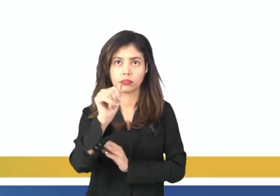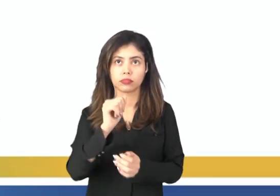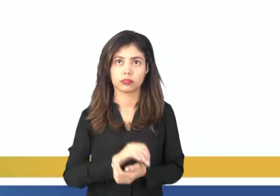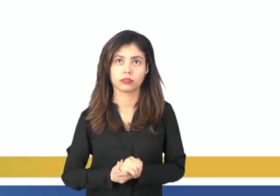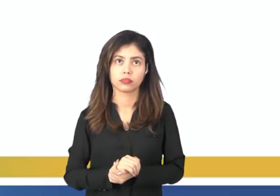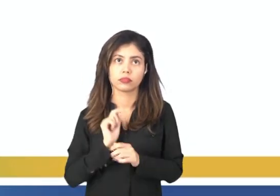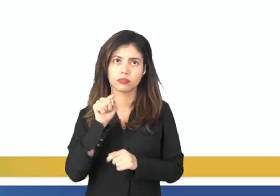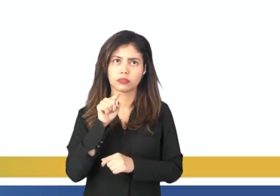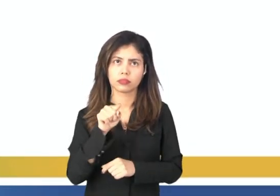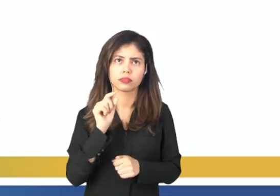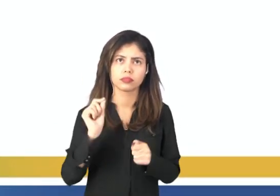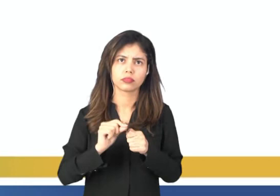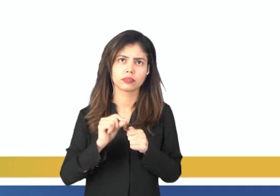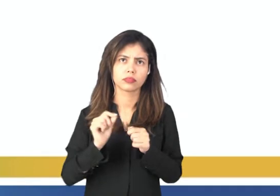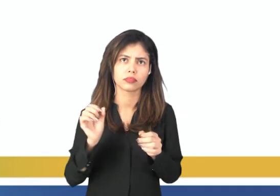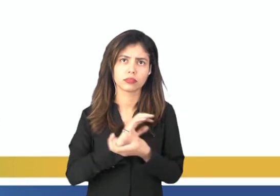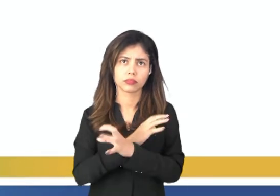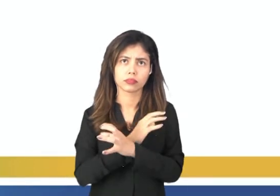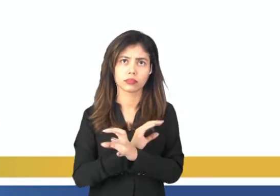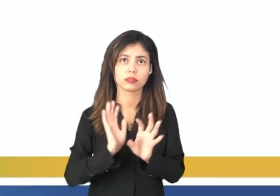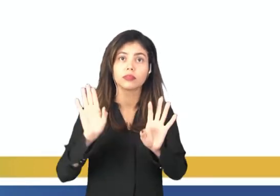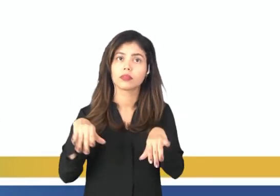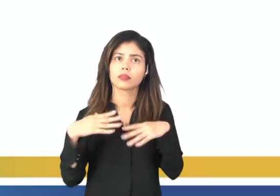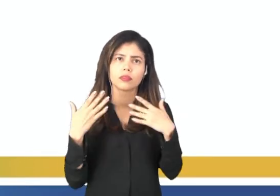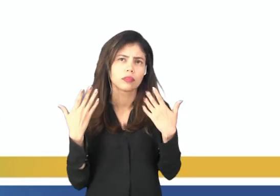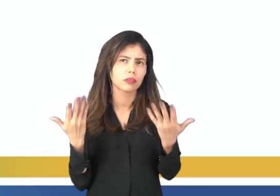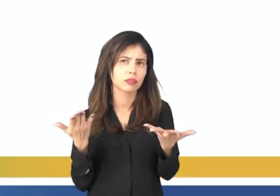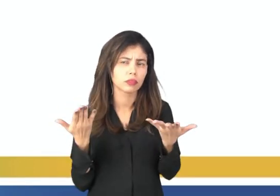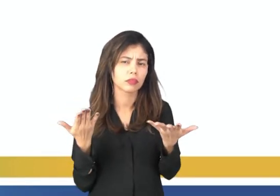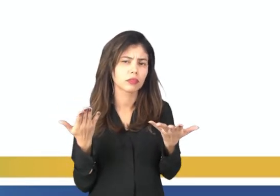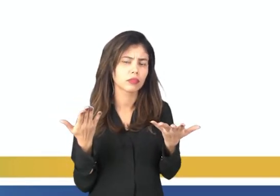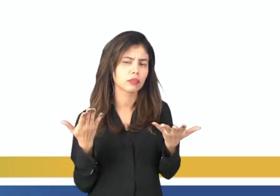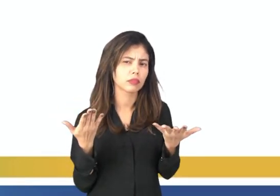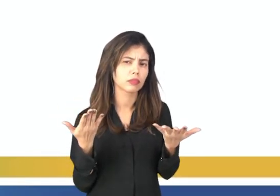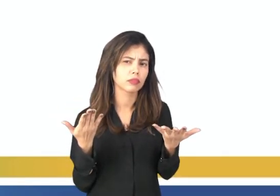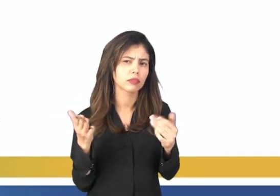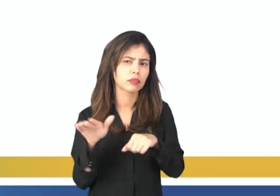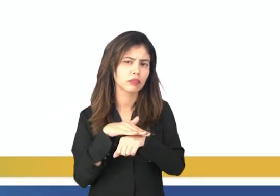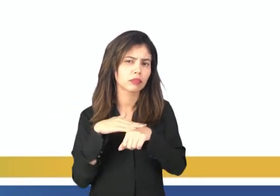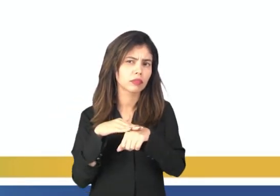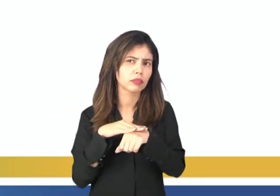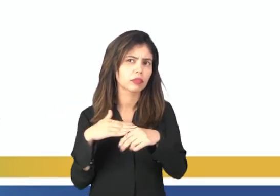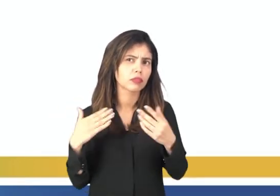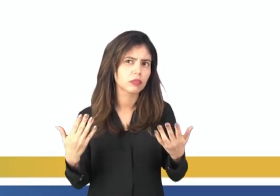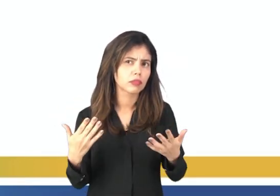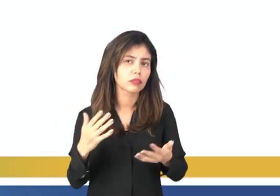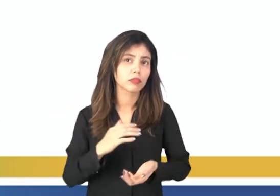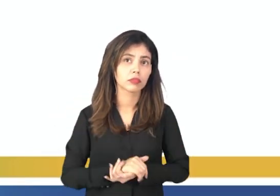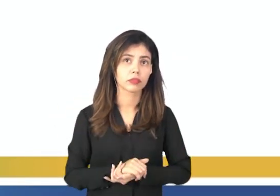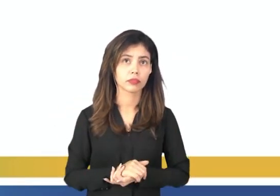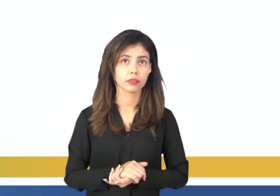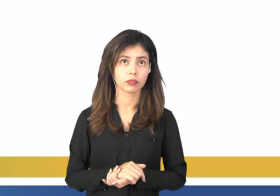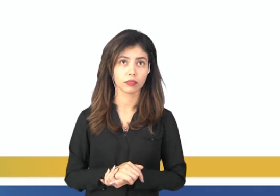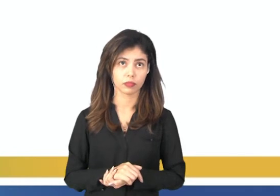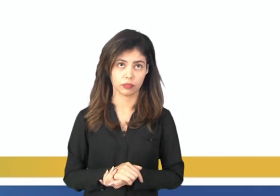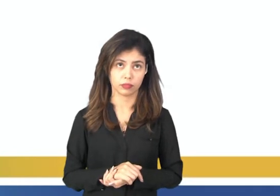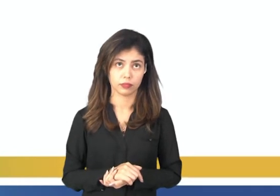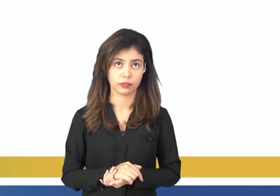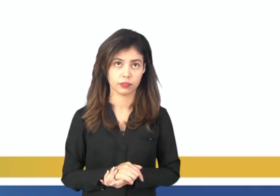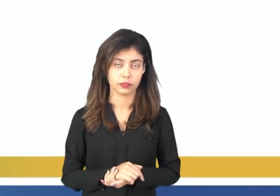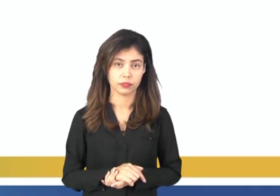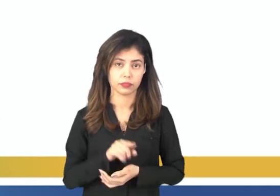esses órgãos são formados por tecido ósseo e o tecido a série pode ser classificado como que tipo de tecido